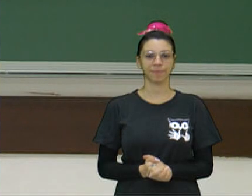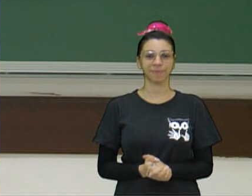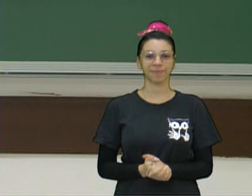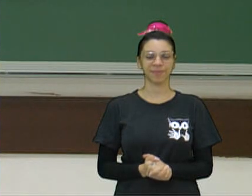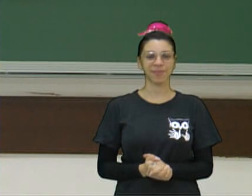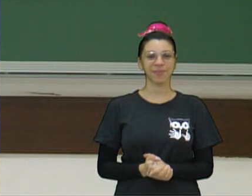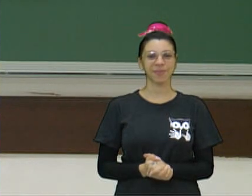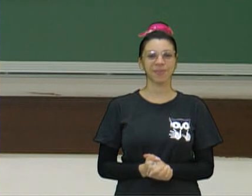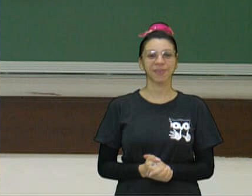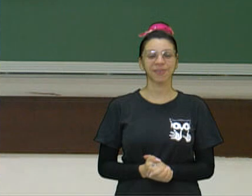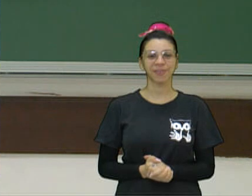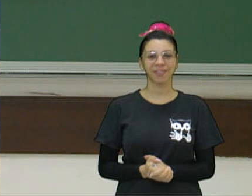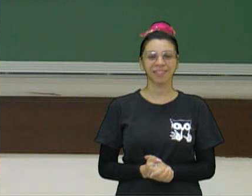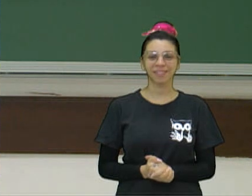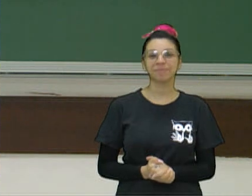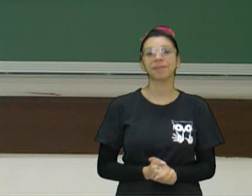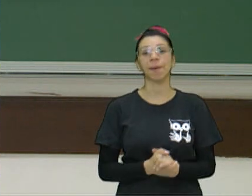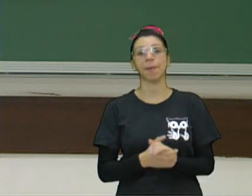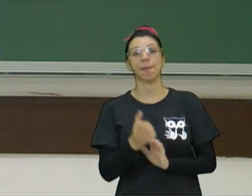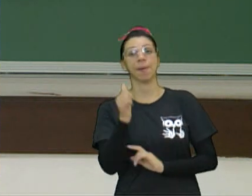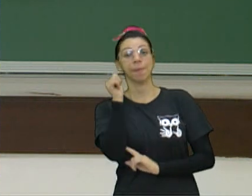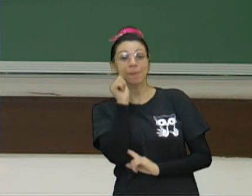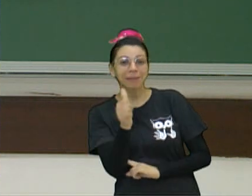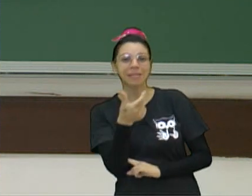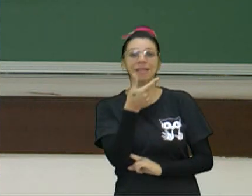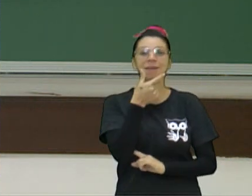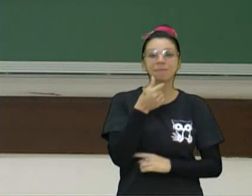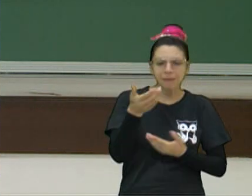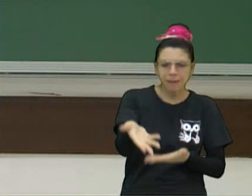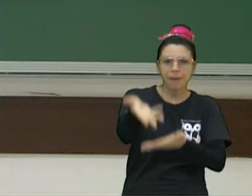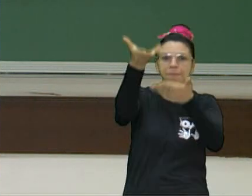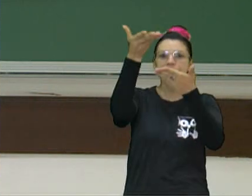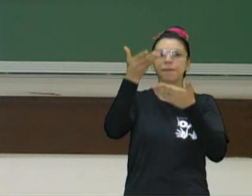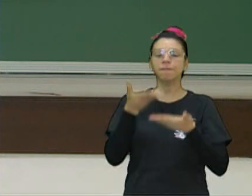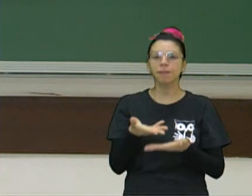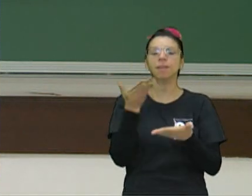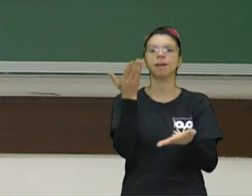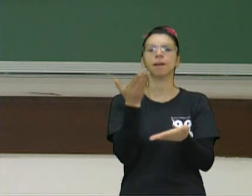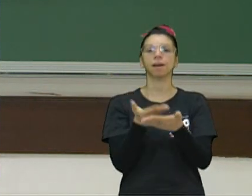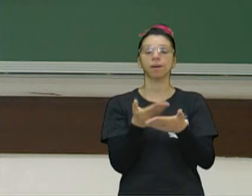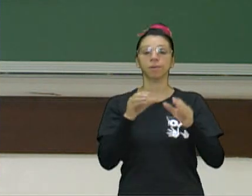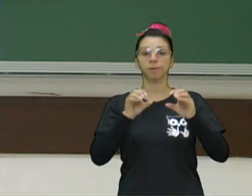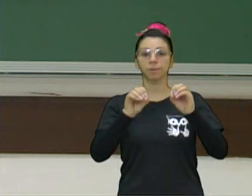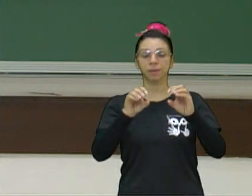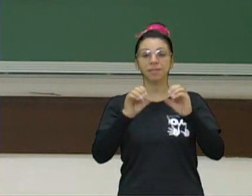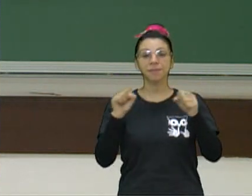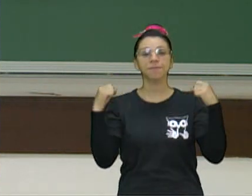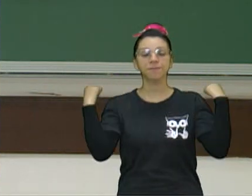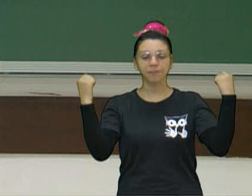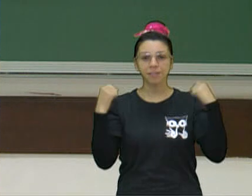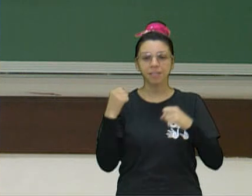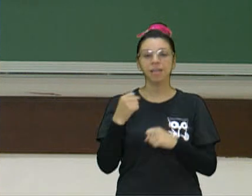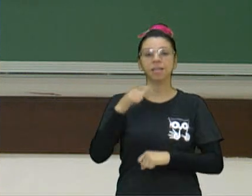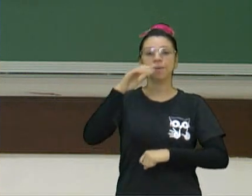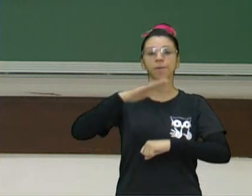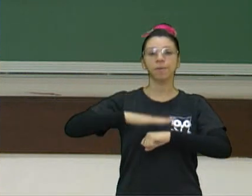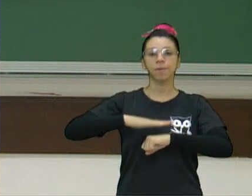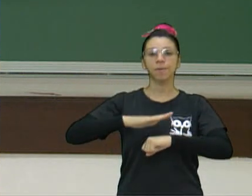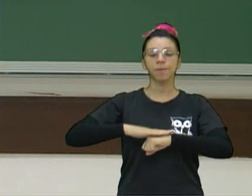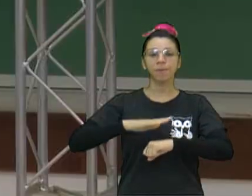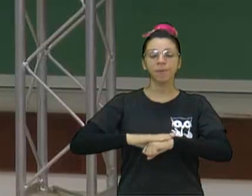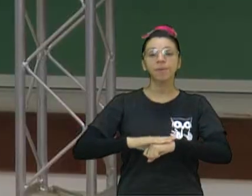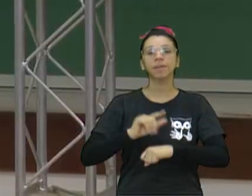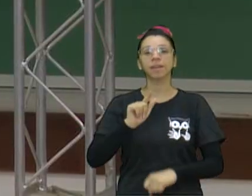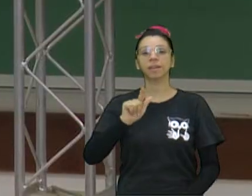Senhoras, senhores, bem-vindos para mais uma aula de Educação Física. Eu sou o professor Gilson Henrique de Lima e estarei com vocês aqui